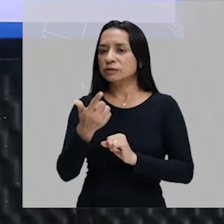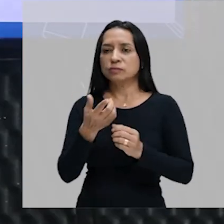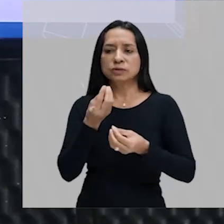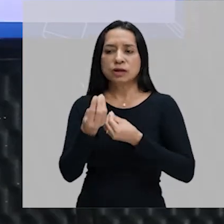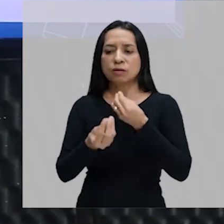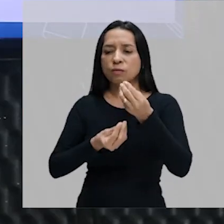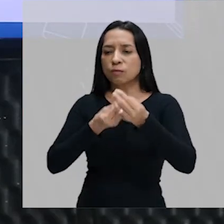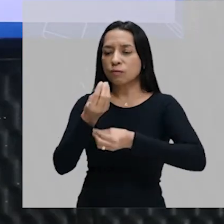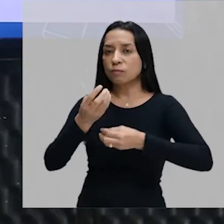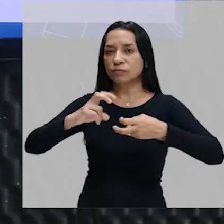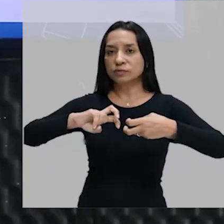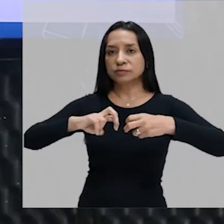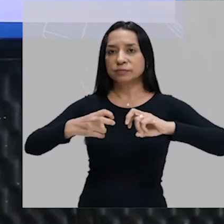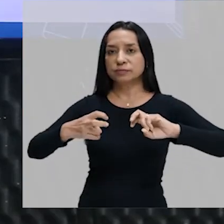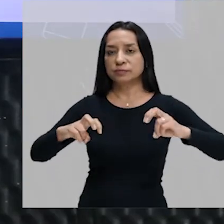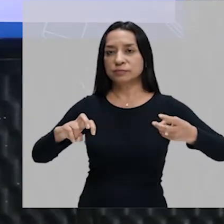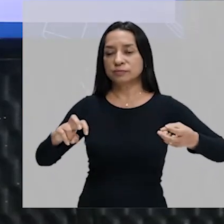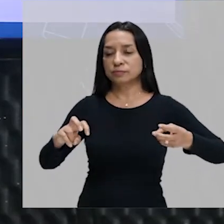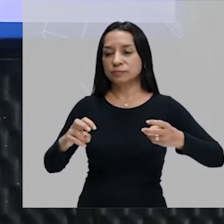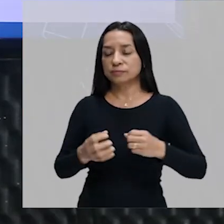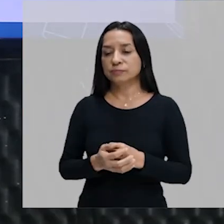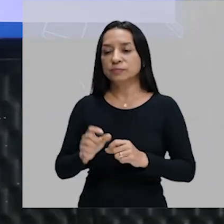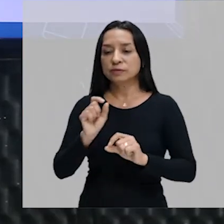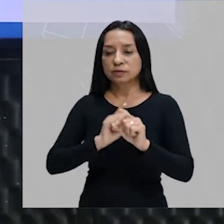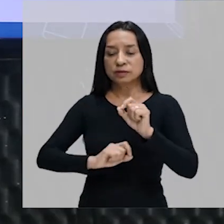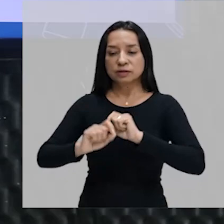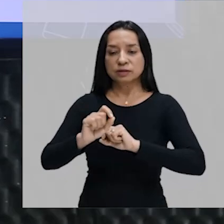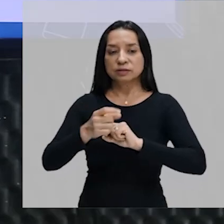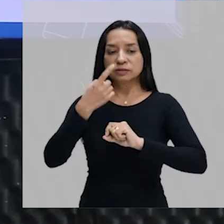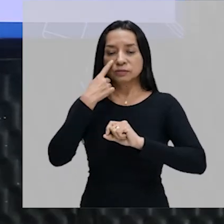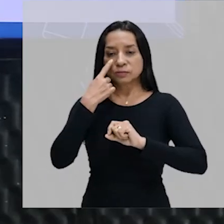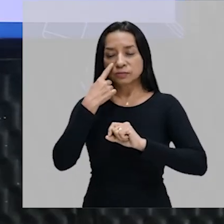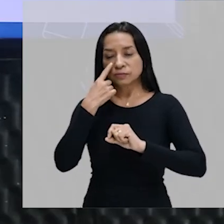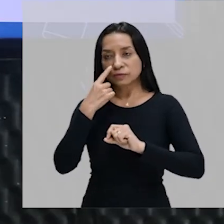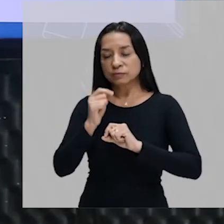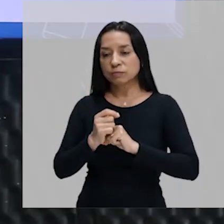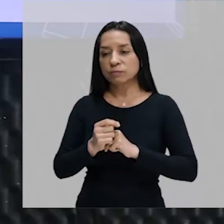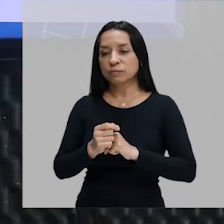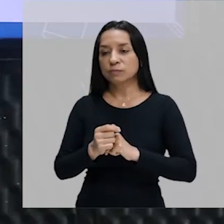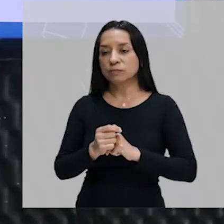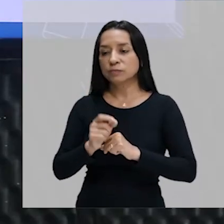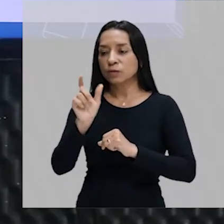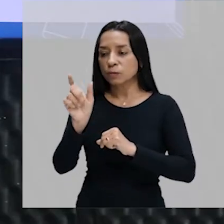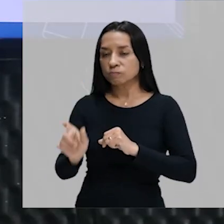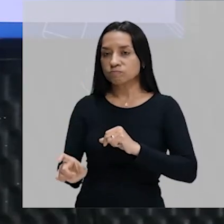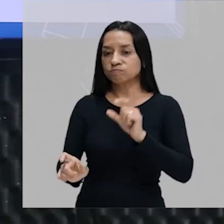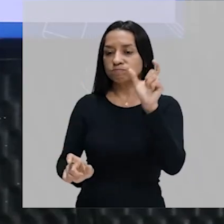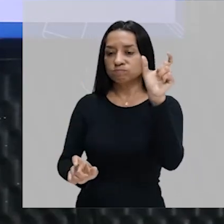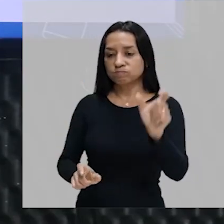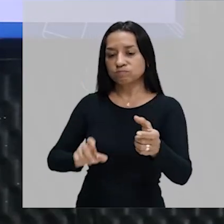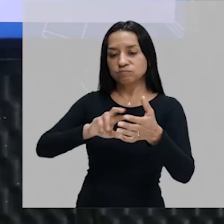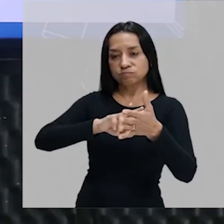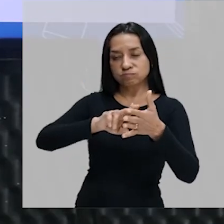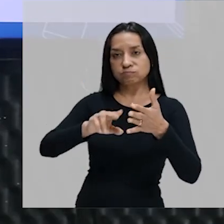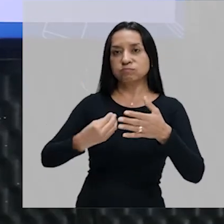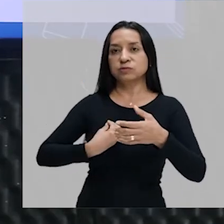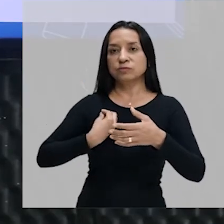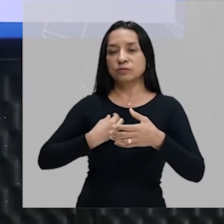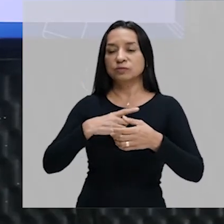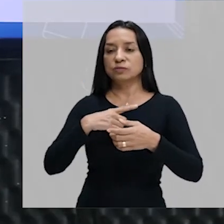se reproduzirem. Mas isso a gente leva em consideração os seres vivos que têm a